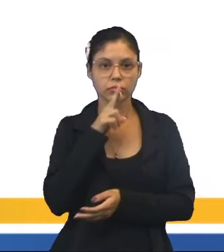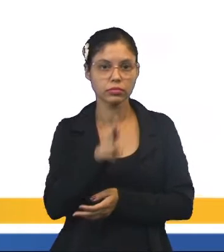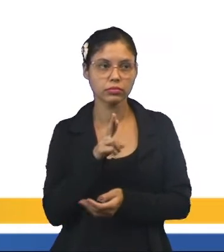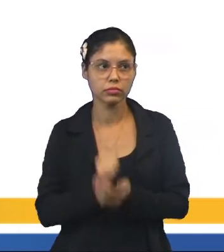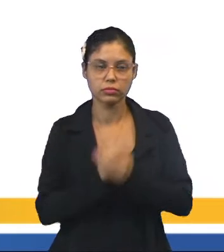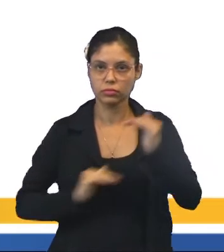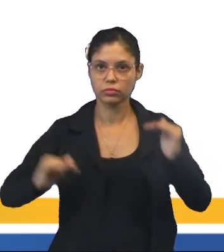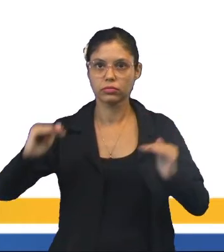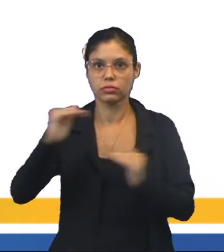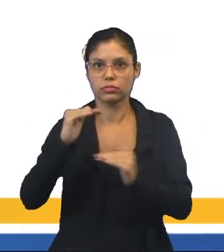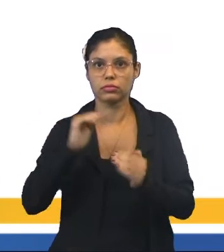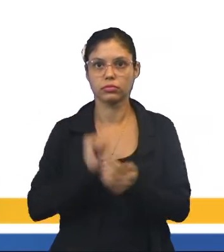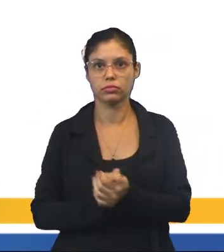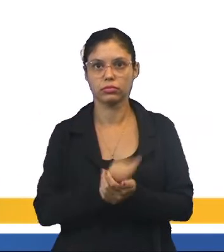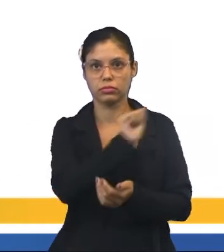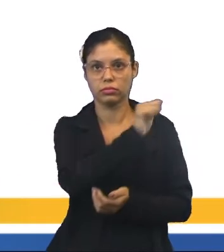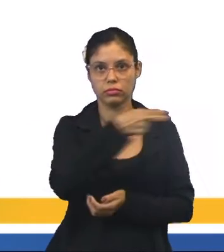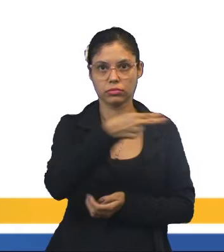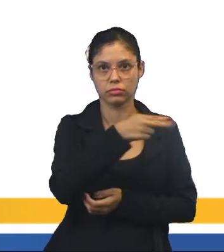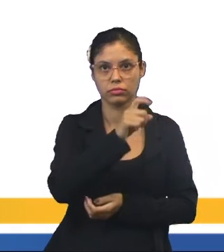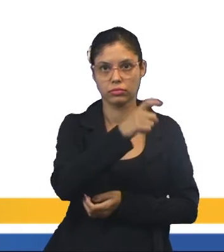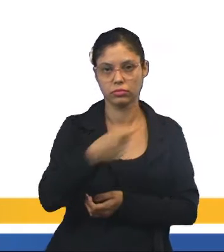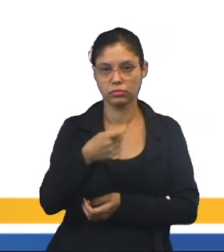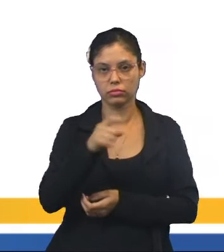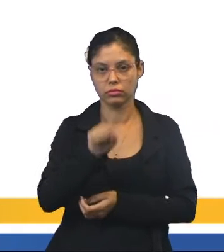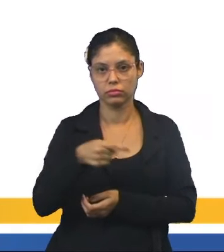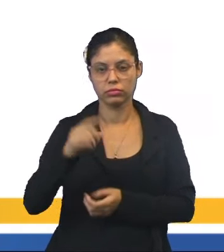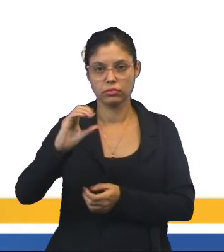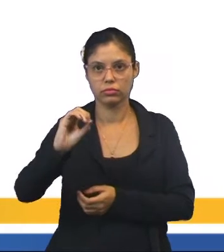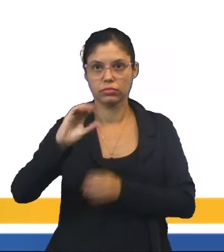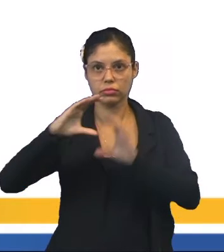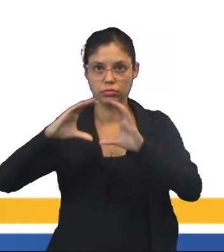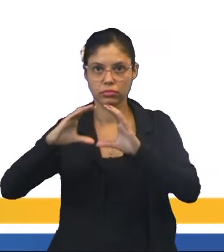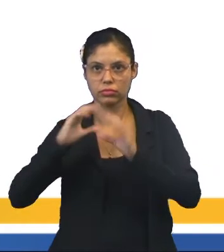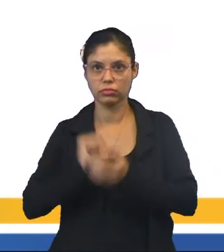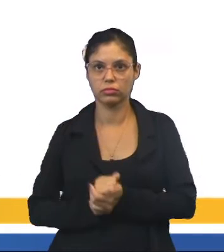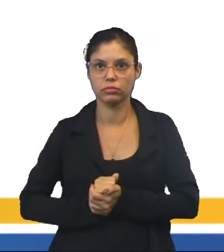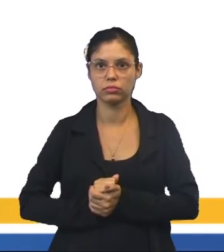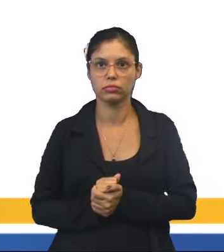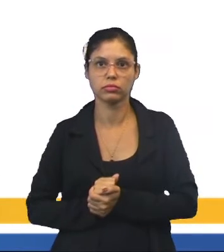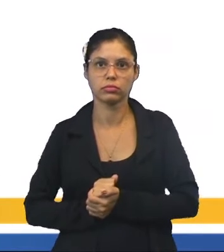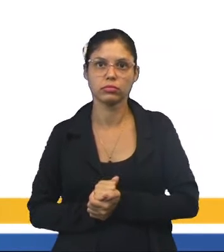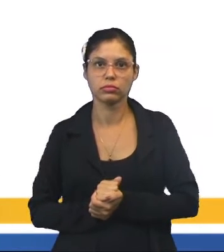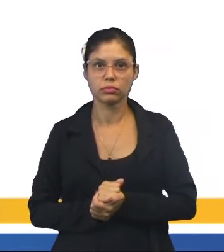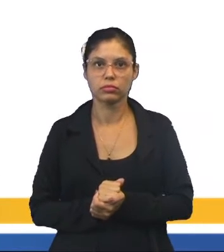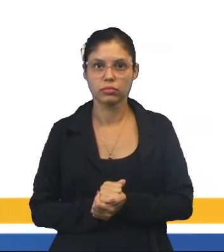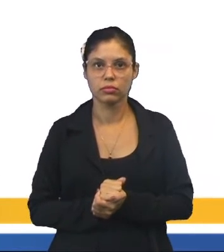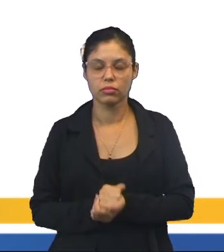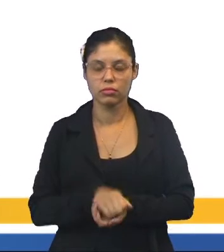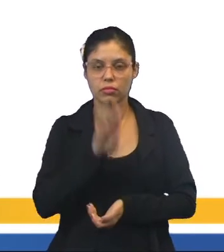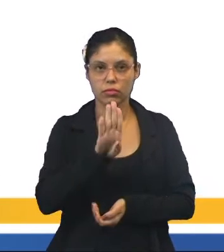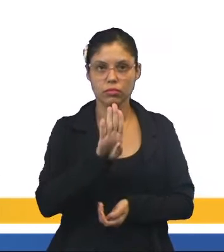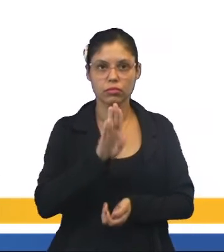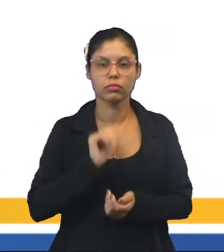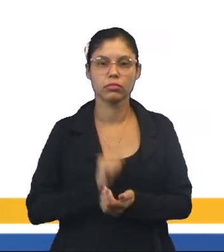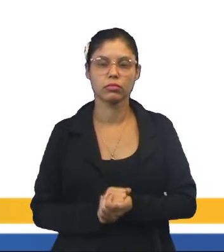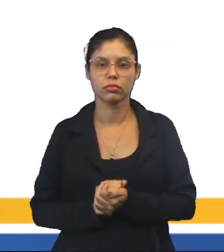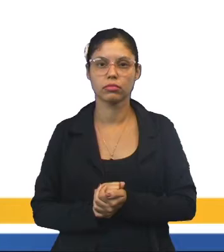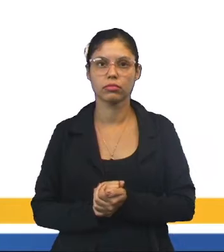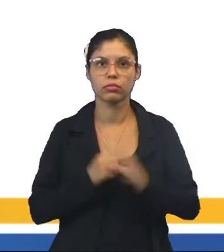cálculo acima serão a igual a x' e zero, e